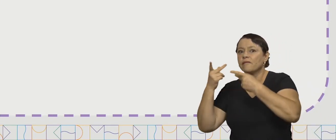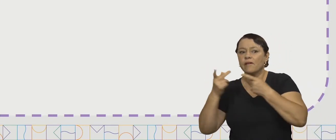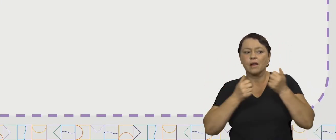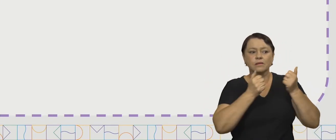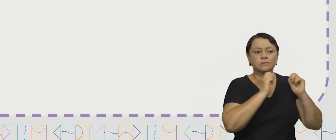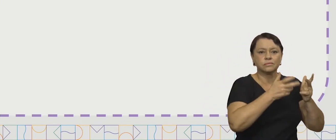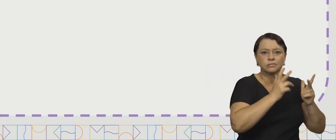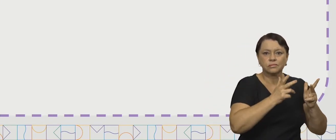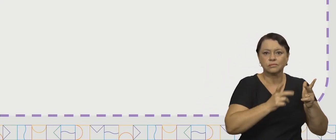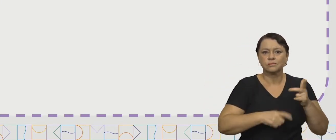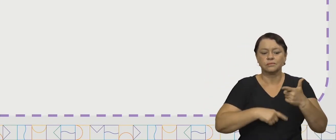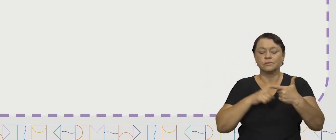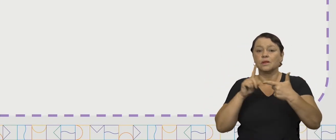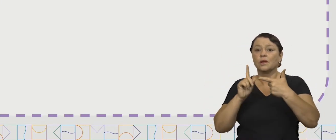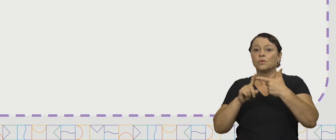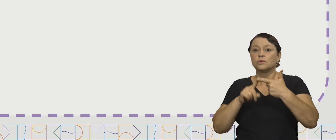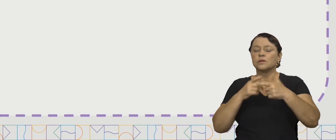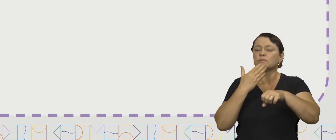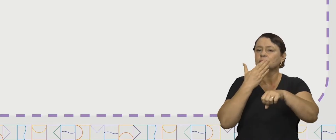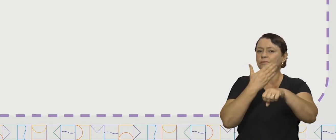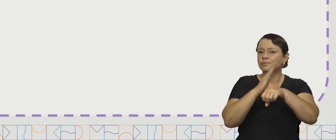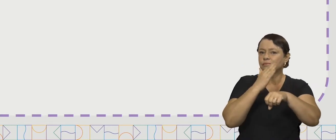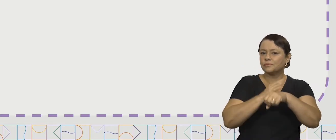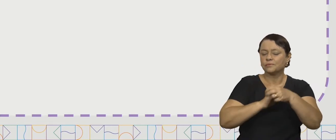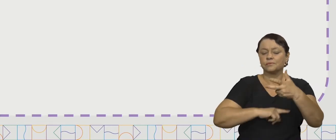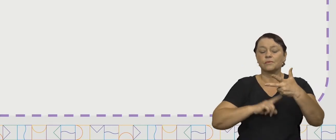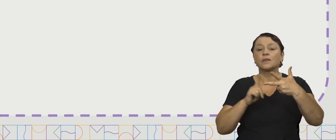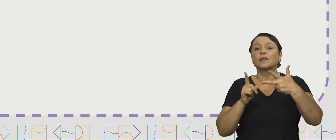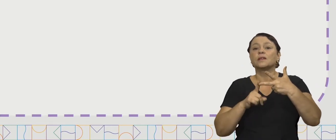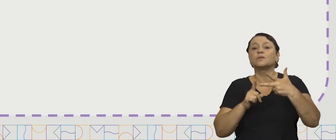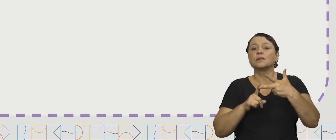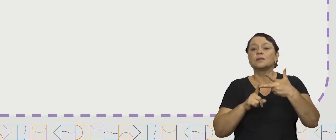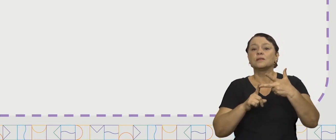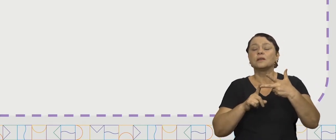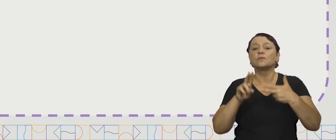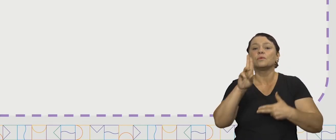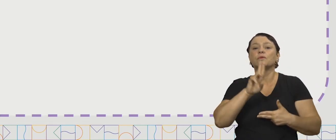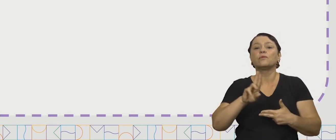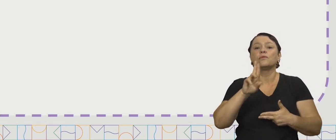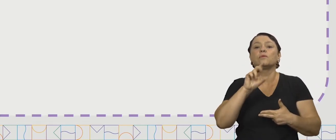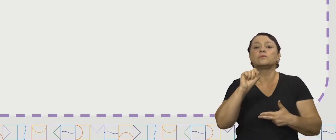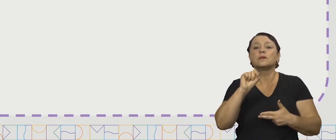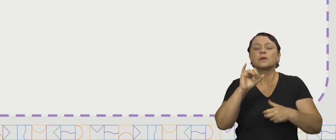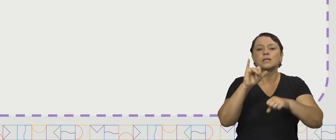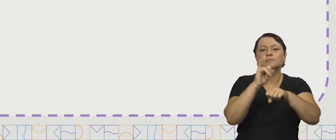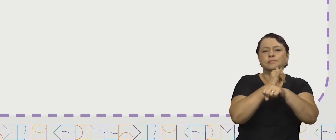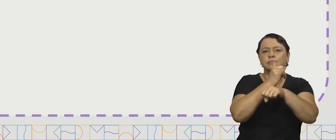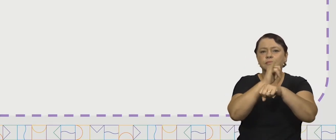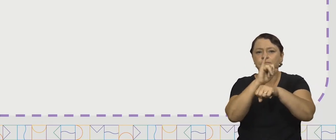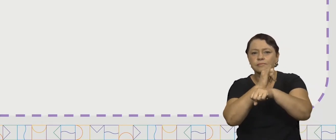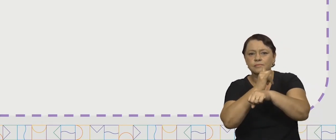segundo momento, eu preciso ensaiar. No terceiro momento, eu vou utilizar